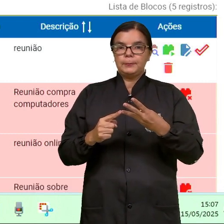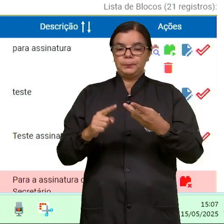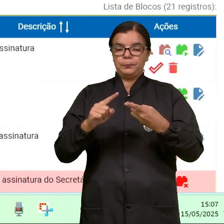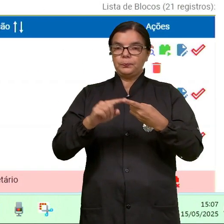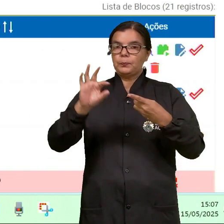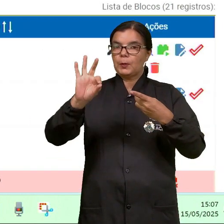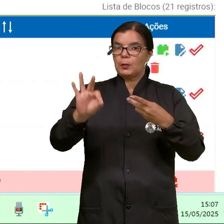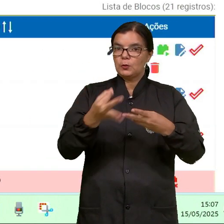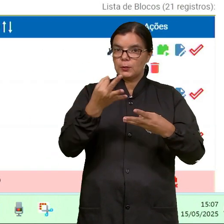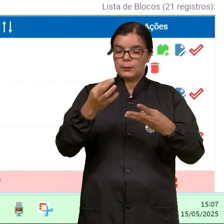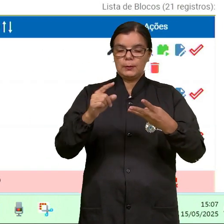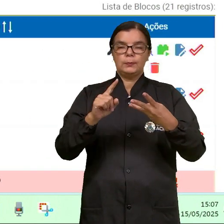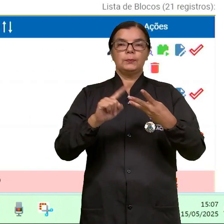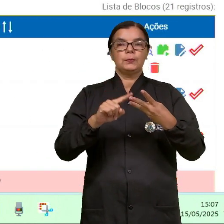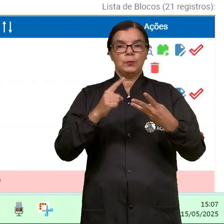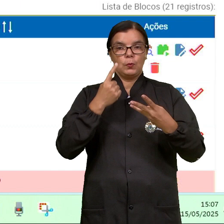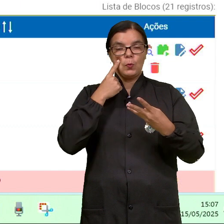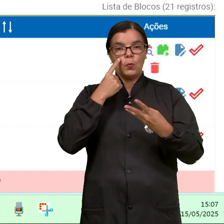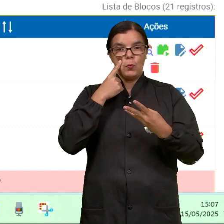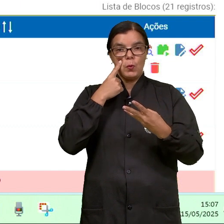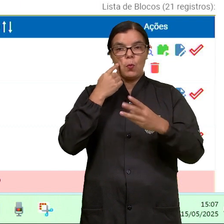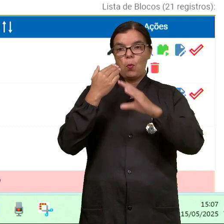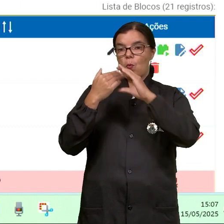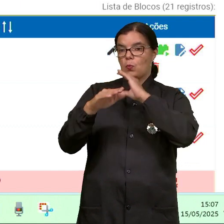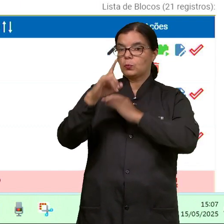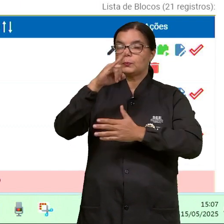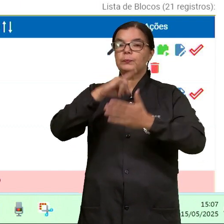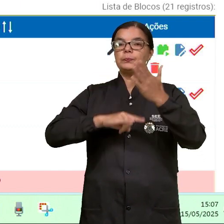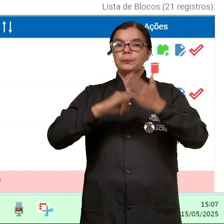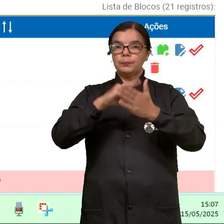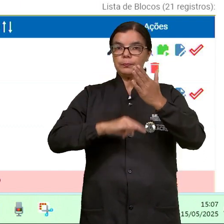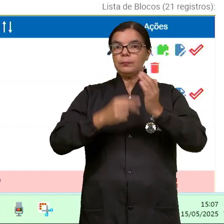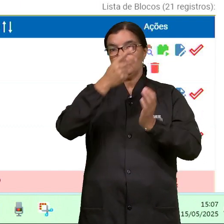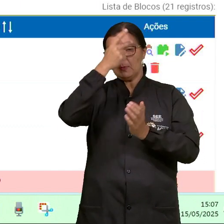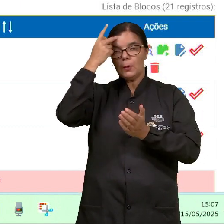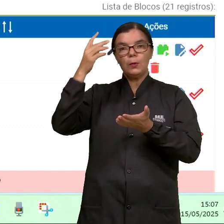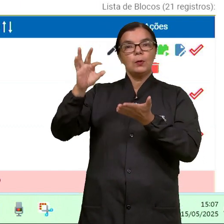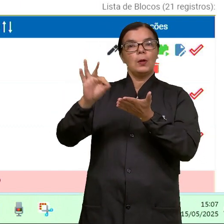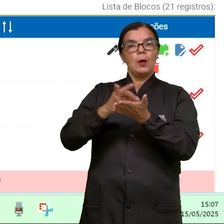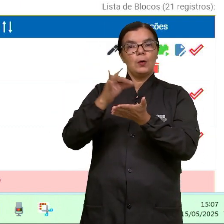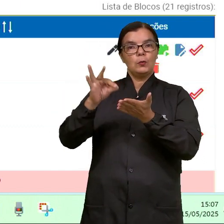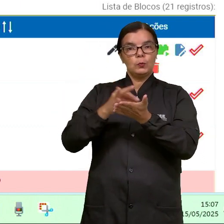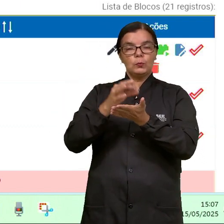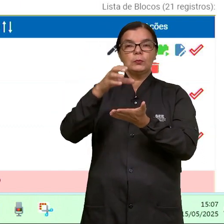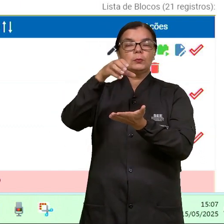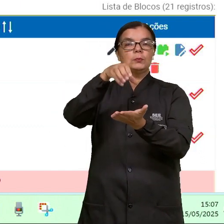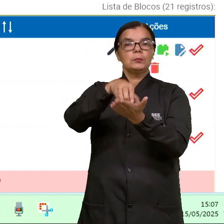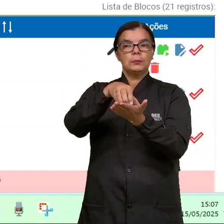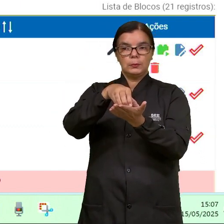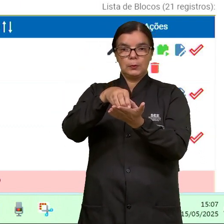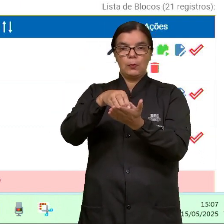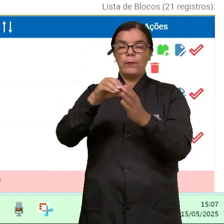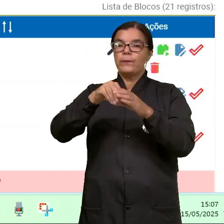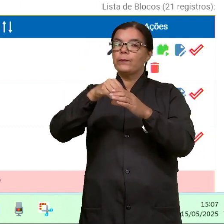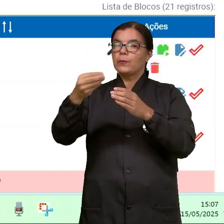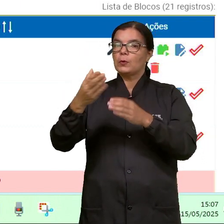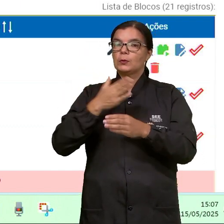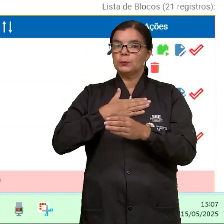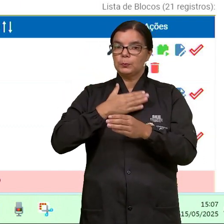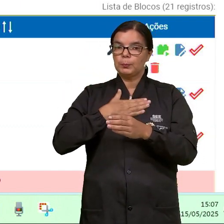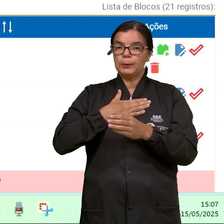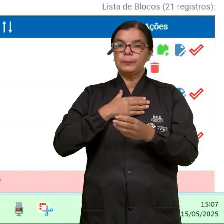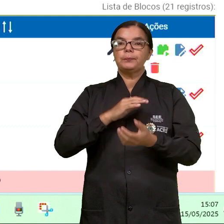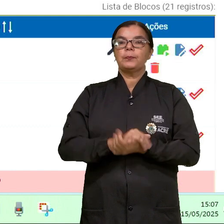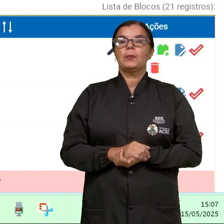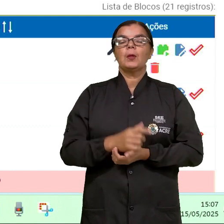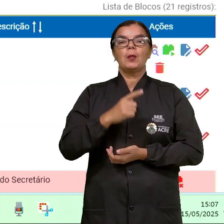bloco de assinatura, onde eu envio um documento para assinatura para algum setor fora do meu, tá?